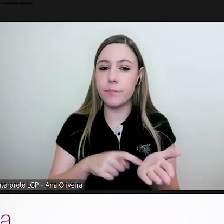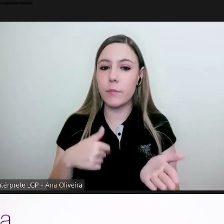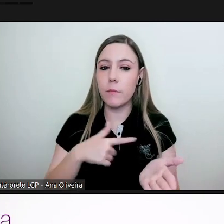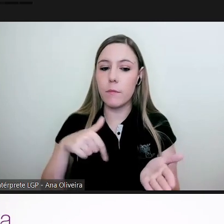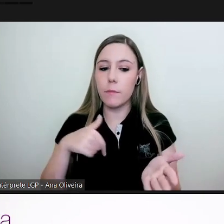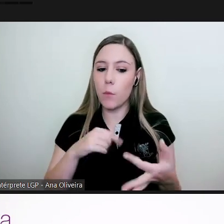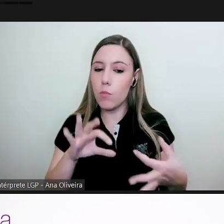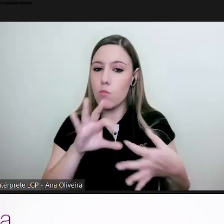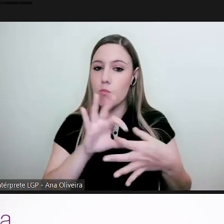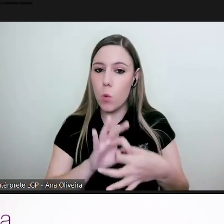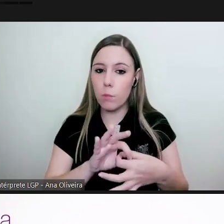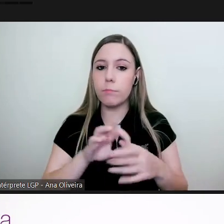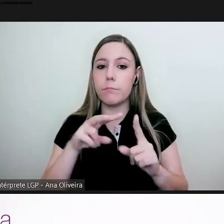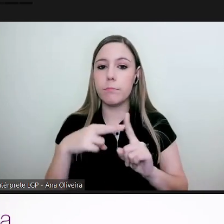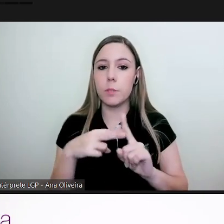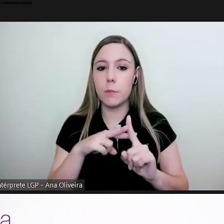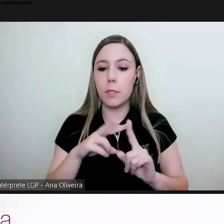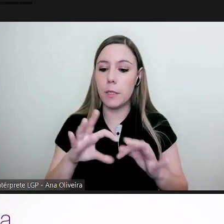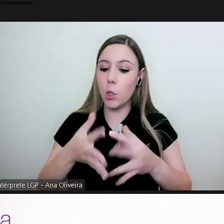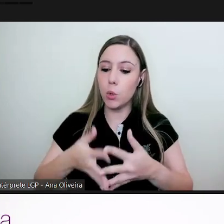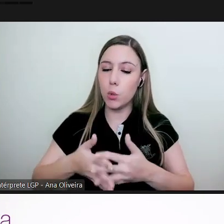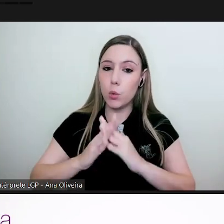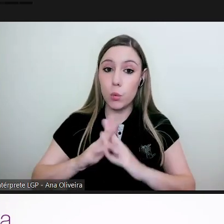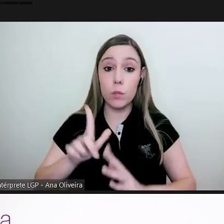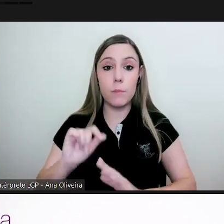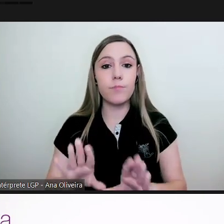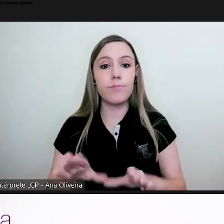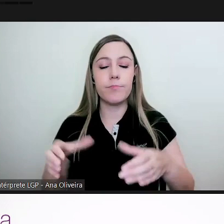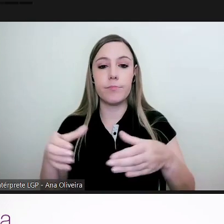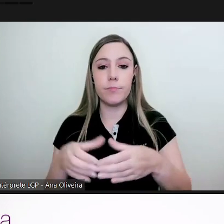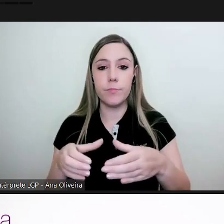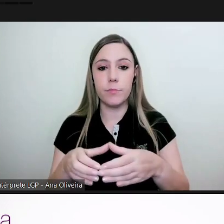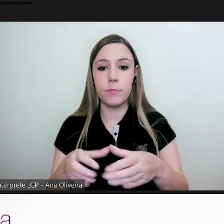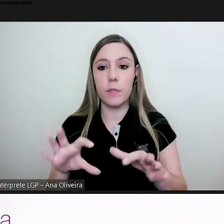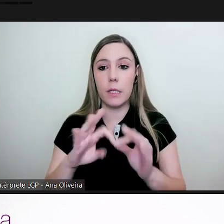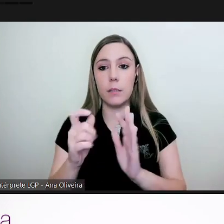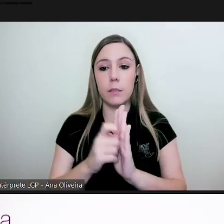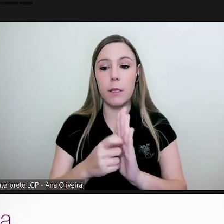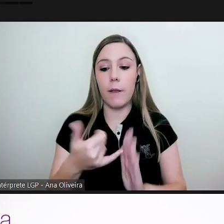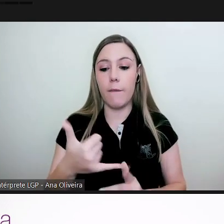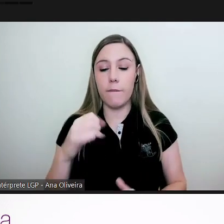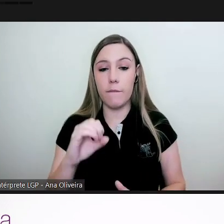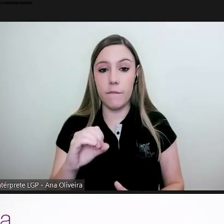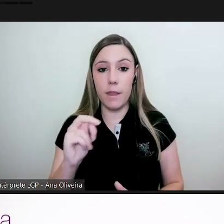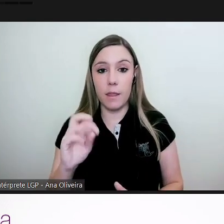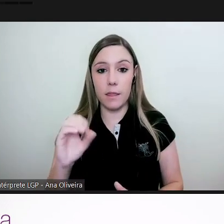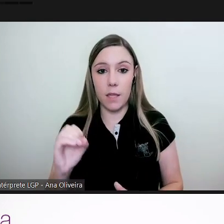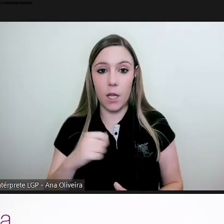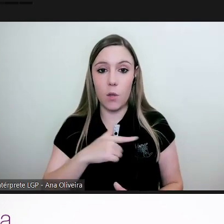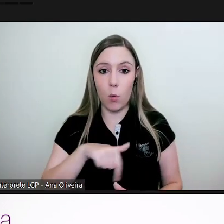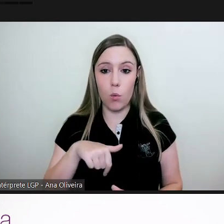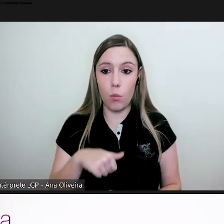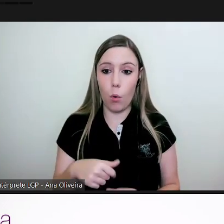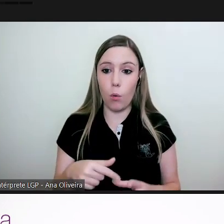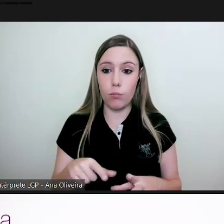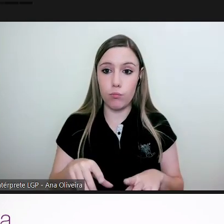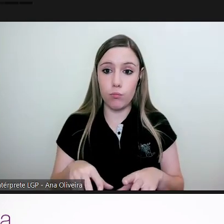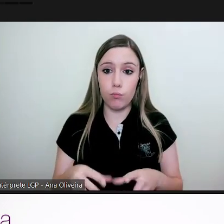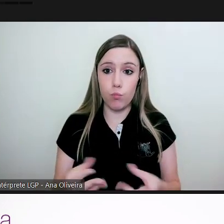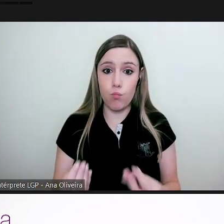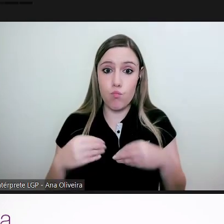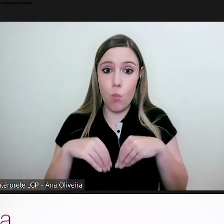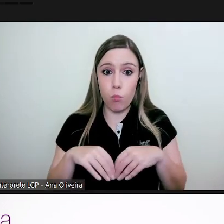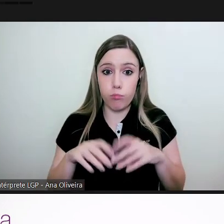alinharmos do ponto de vista de estrutura e das equipas para esta Agenda 2030 que adotamos e definirmos